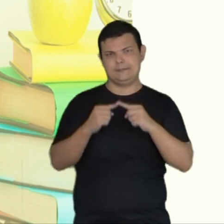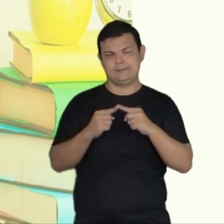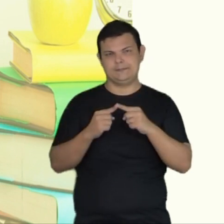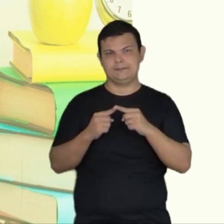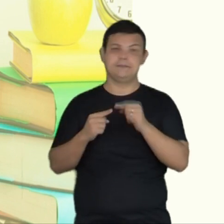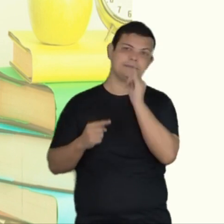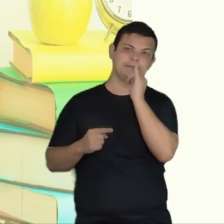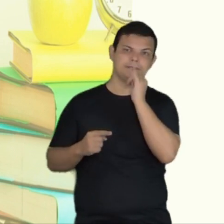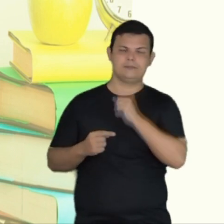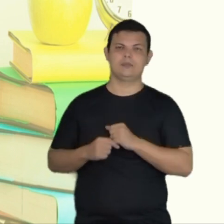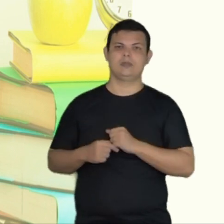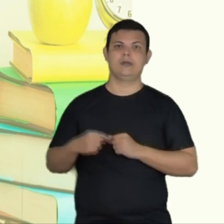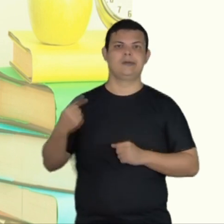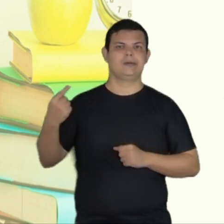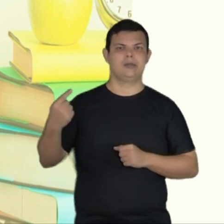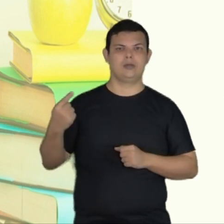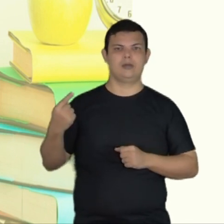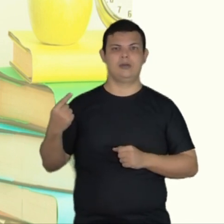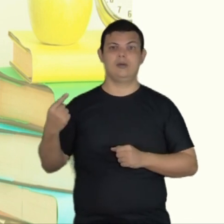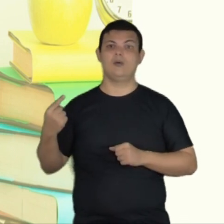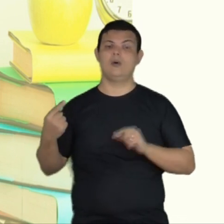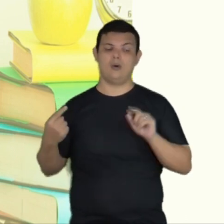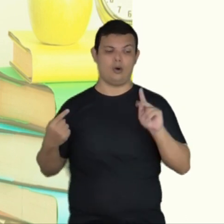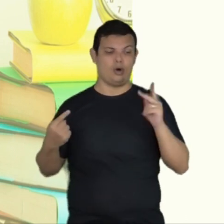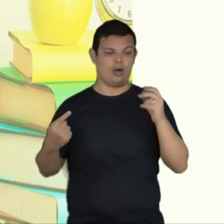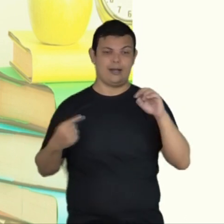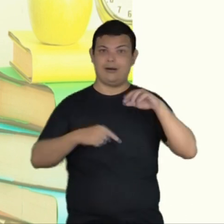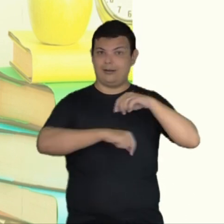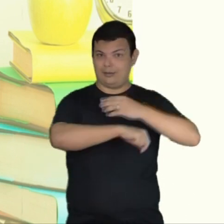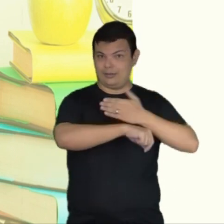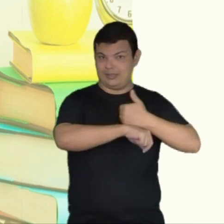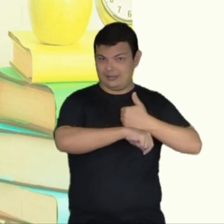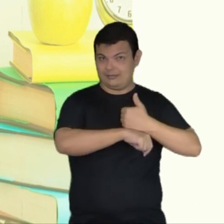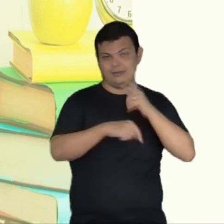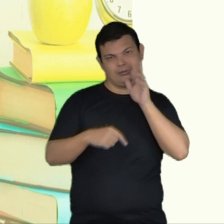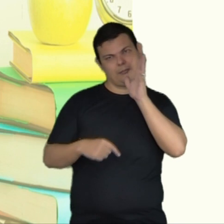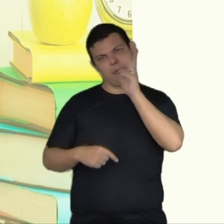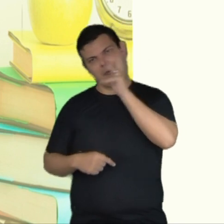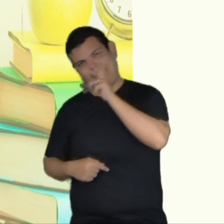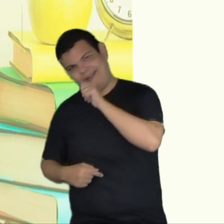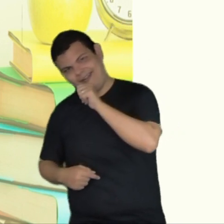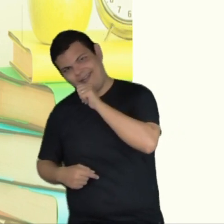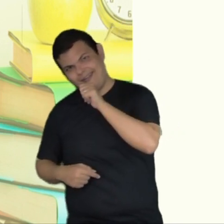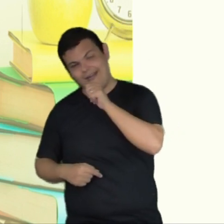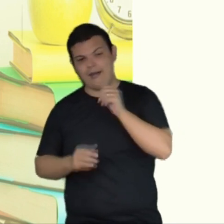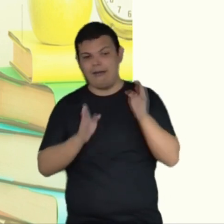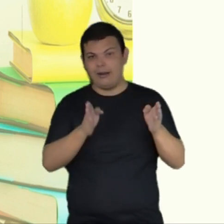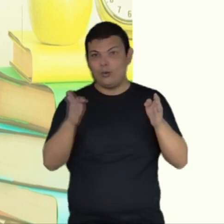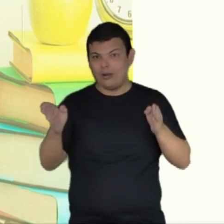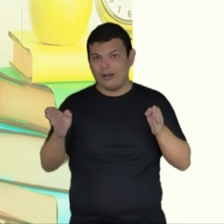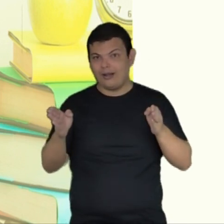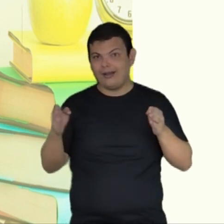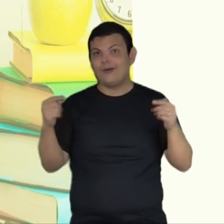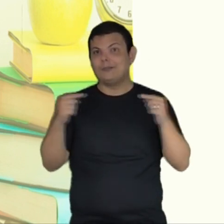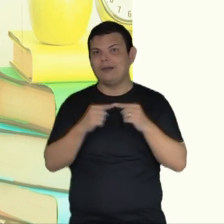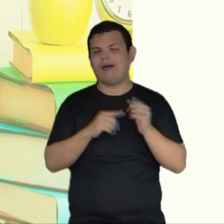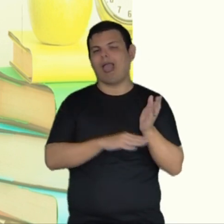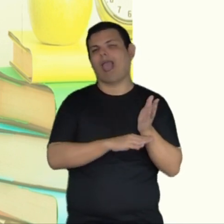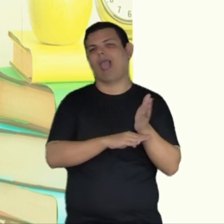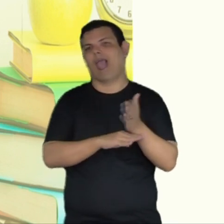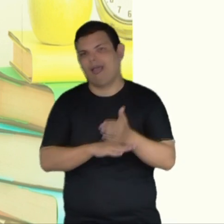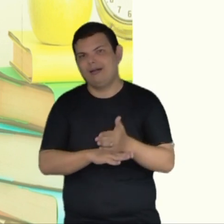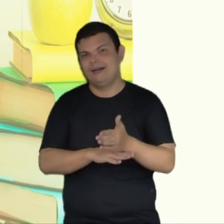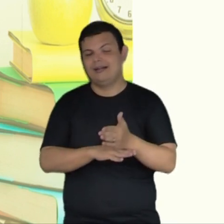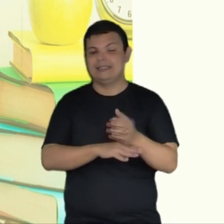quais são? Bom, no poema 1 eu tenho hora, rima com demora. Entre lugar, rima com arrastar.